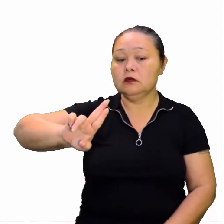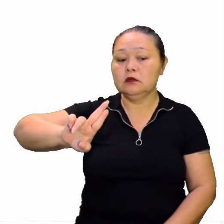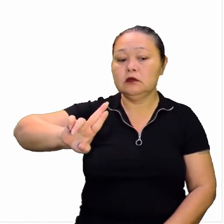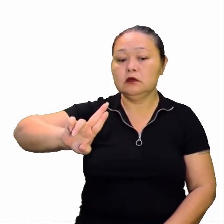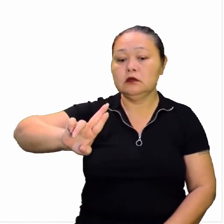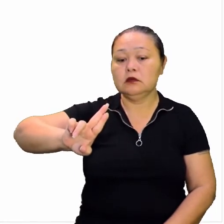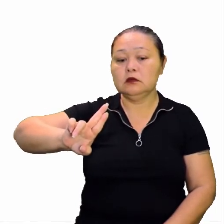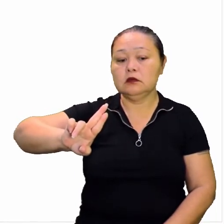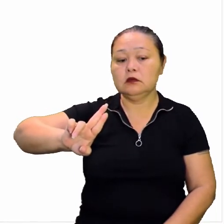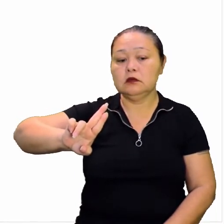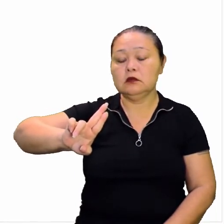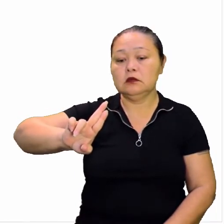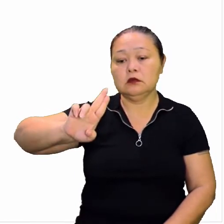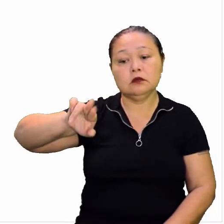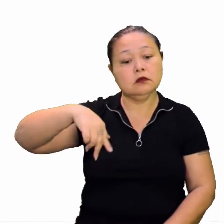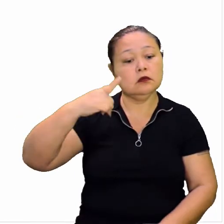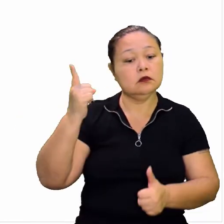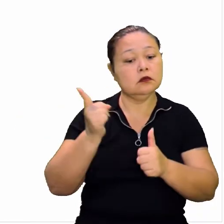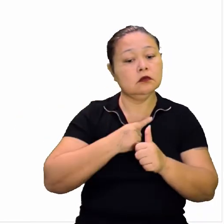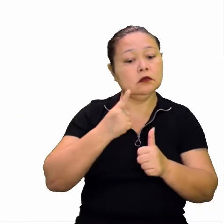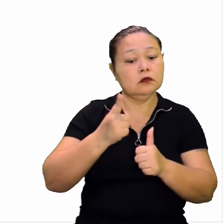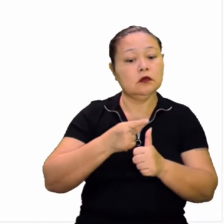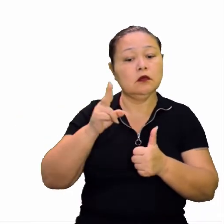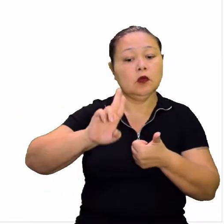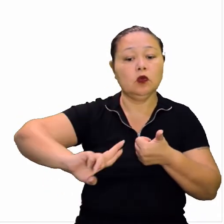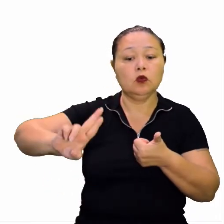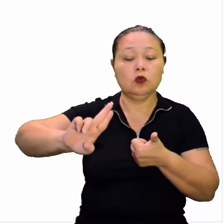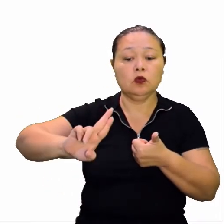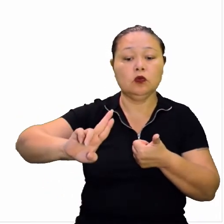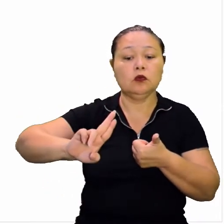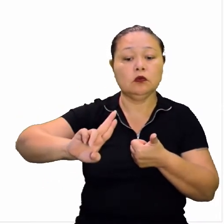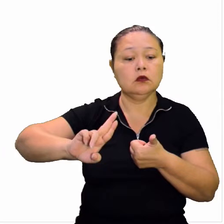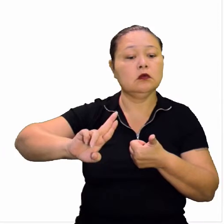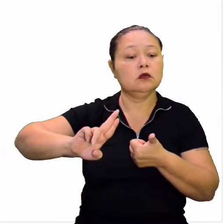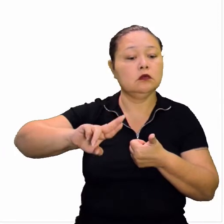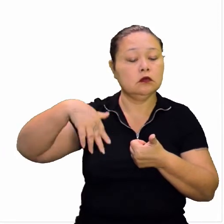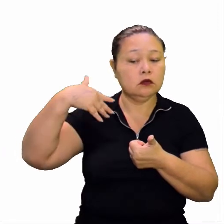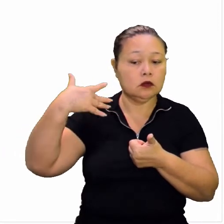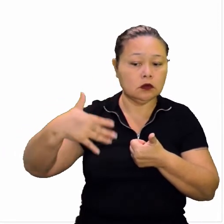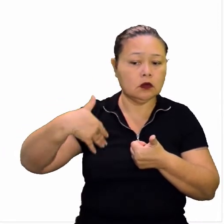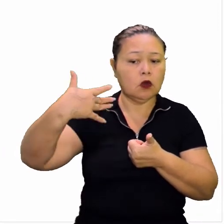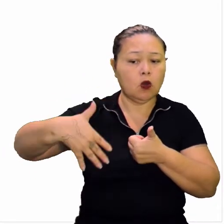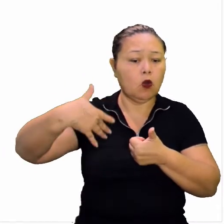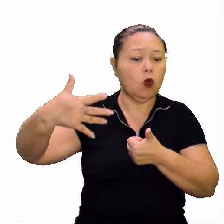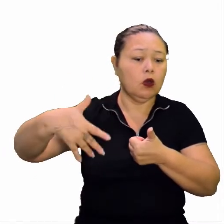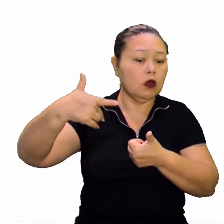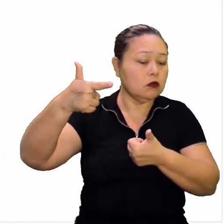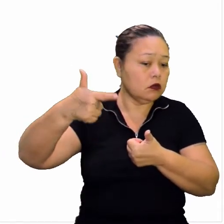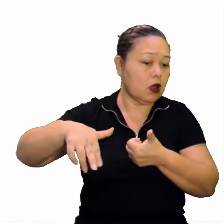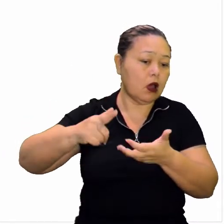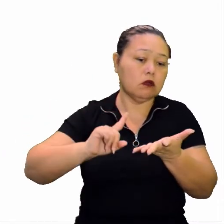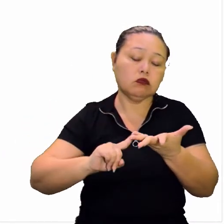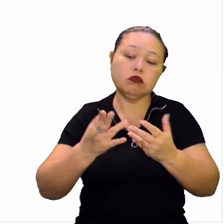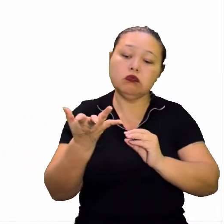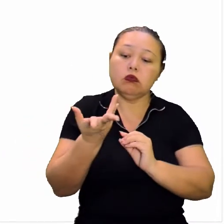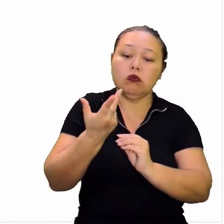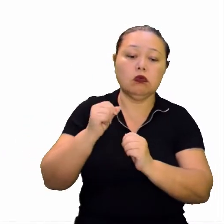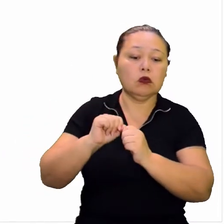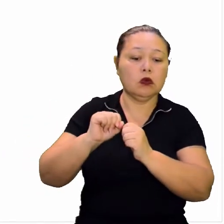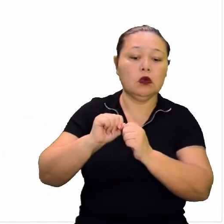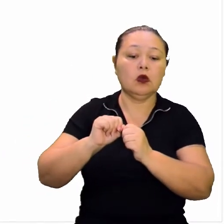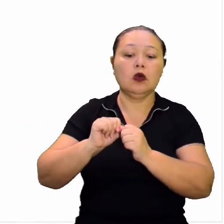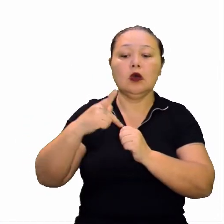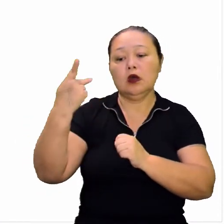utilizado. Sendo a primeira expressão de uso extensivo dessa arte